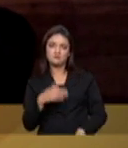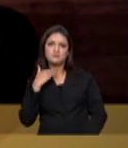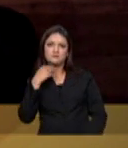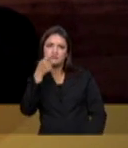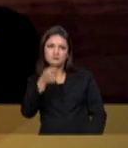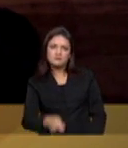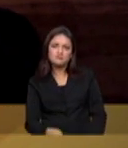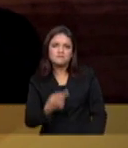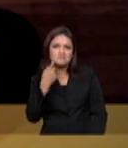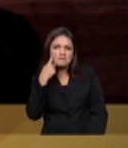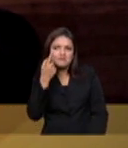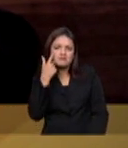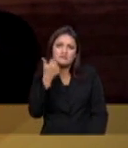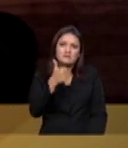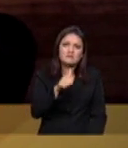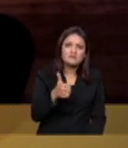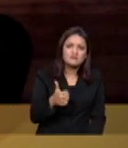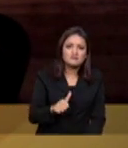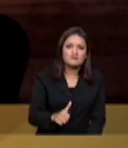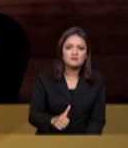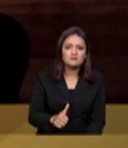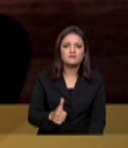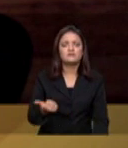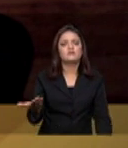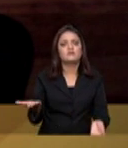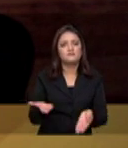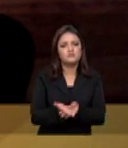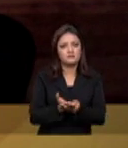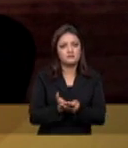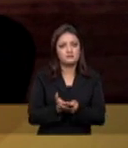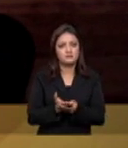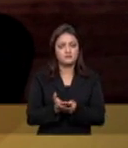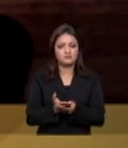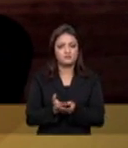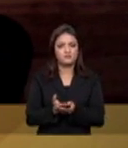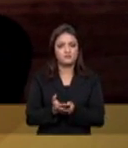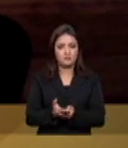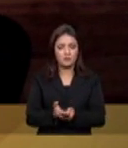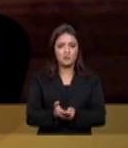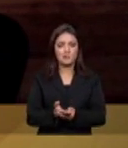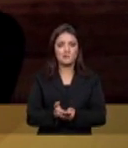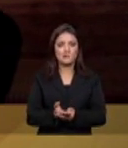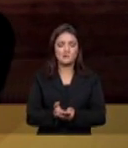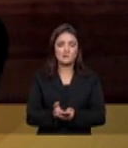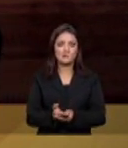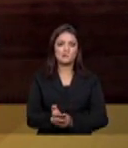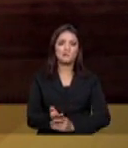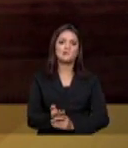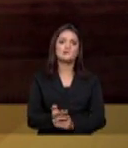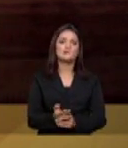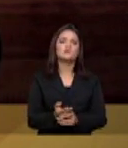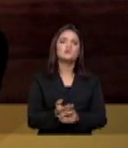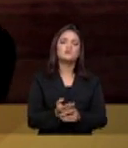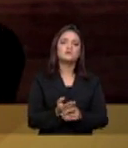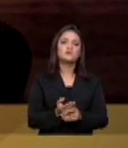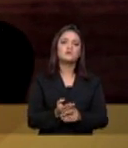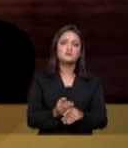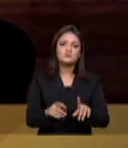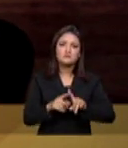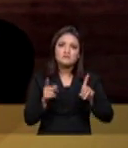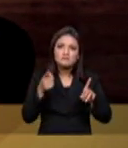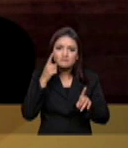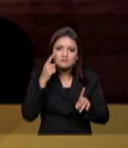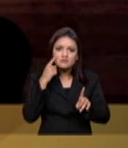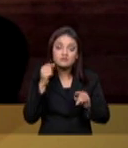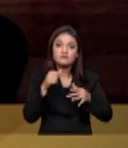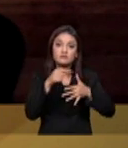analise essa espécie de limite ainda que processo de rito agregar considerando os